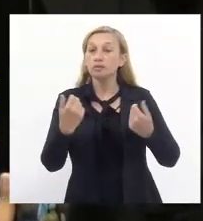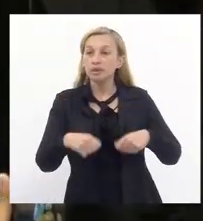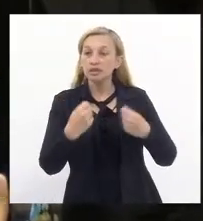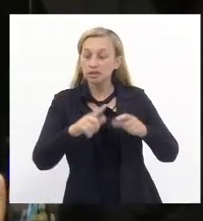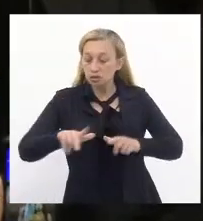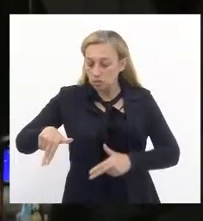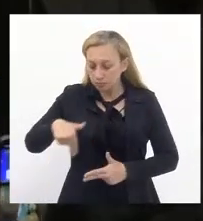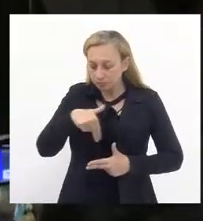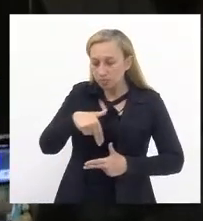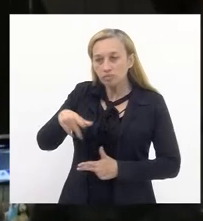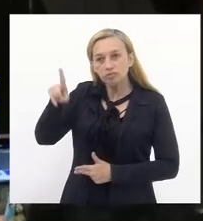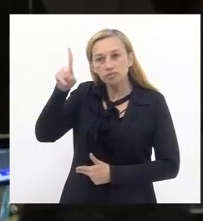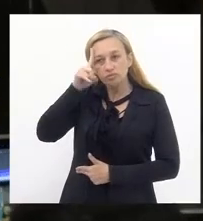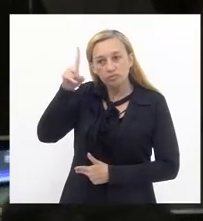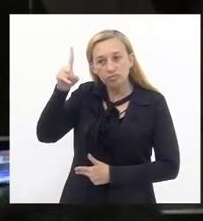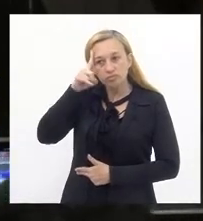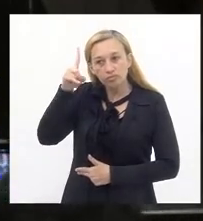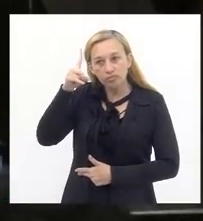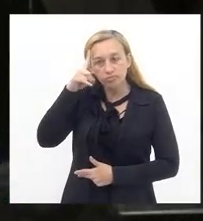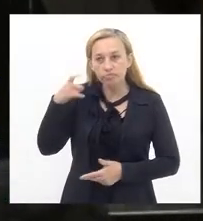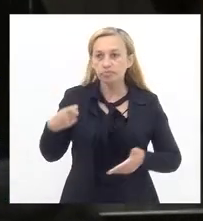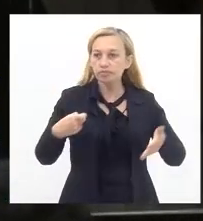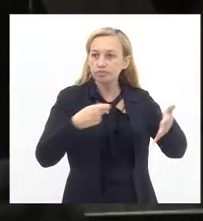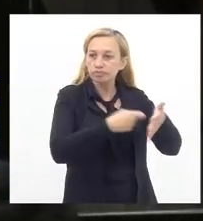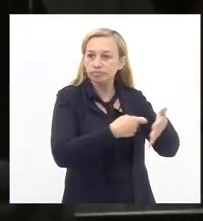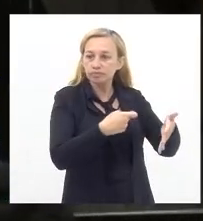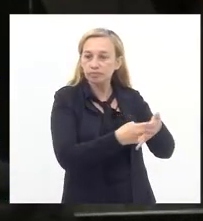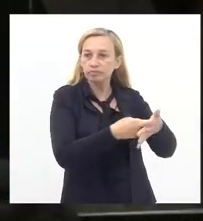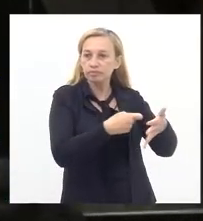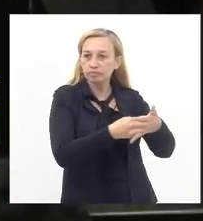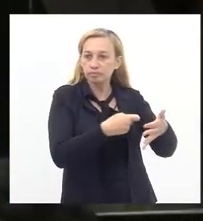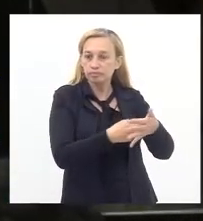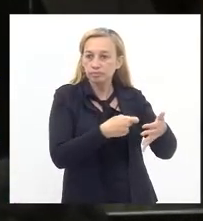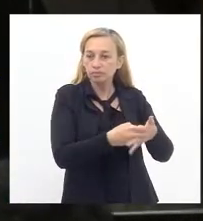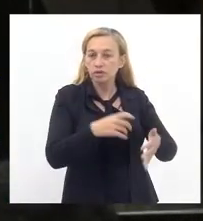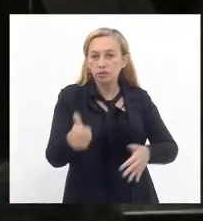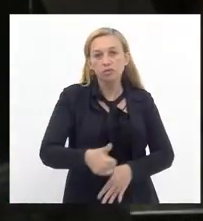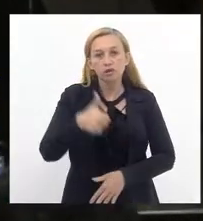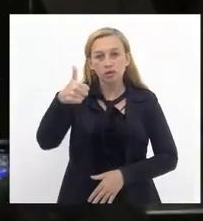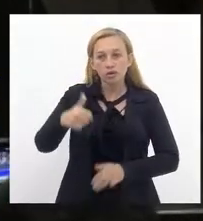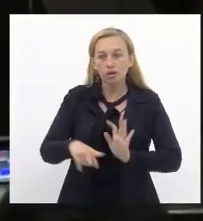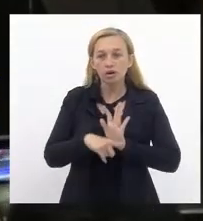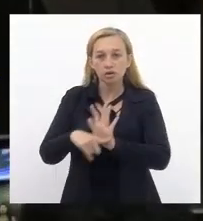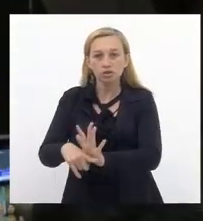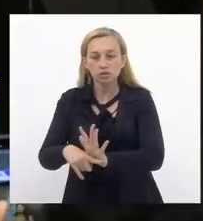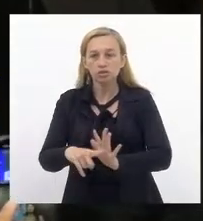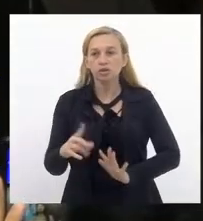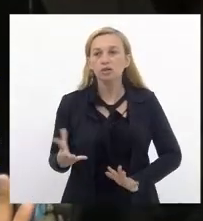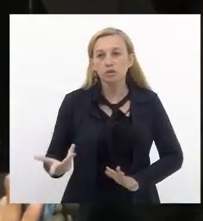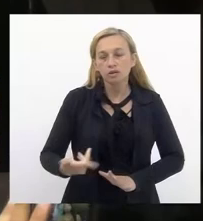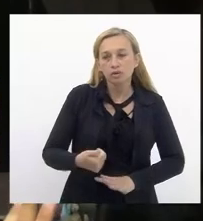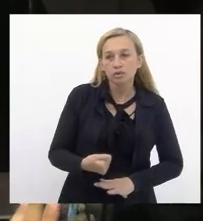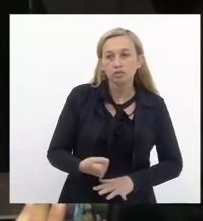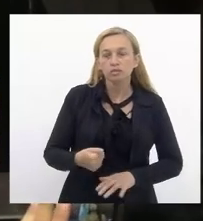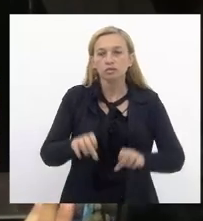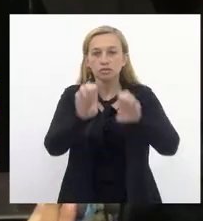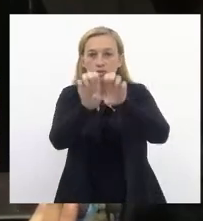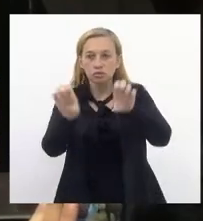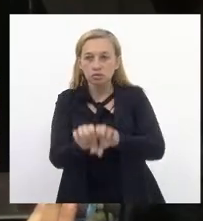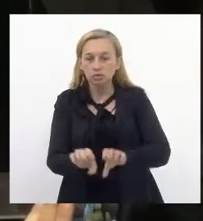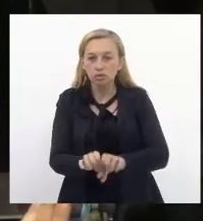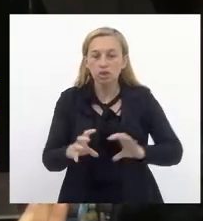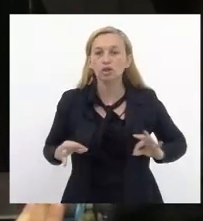esse plenário todos os dias para reivindicar um melhor atendimento, uma melhor qualidade na infraestrutura